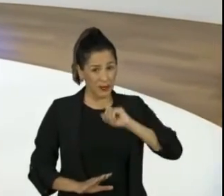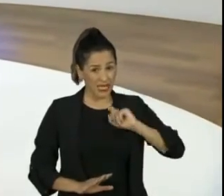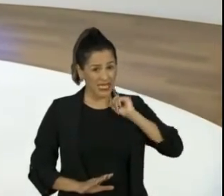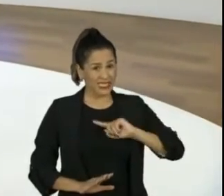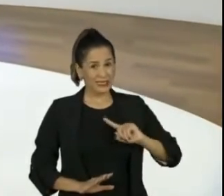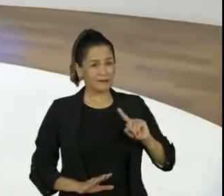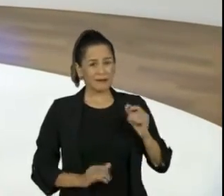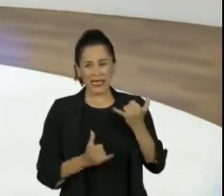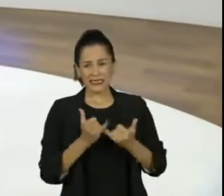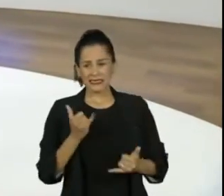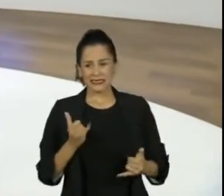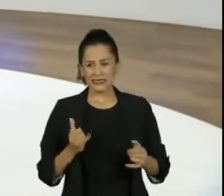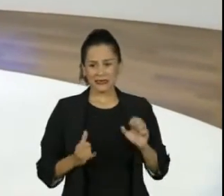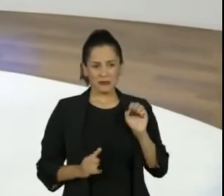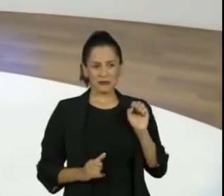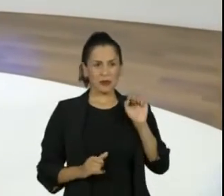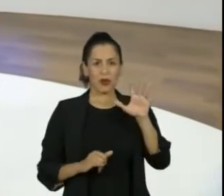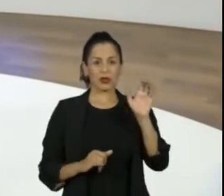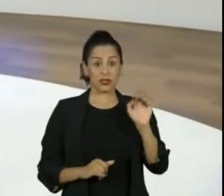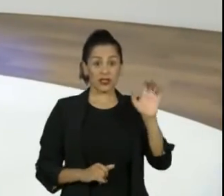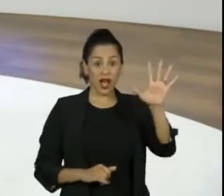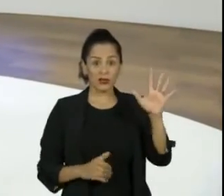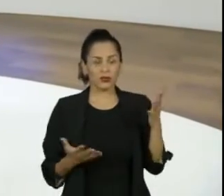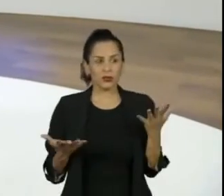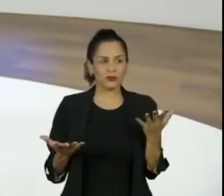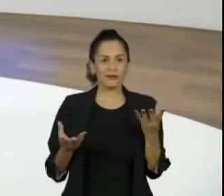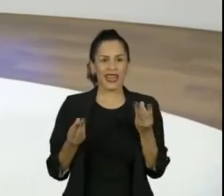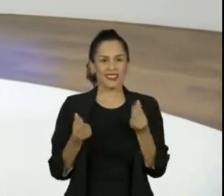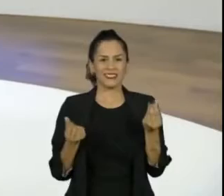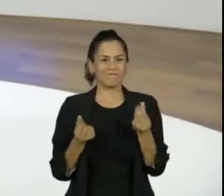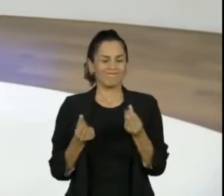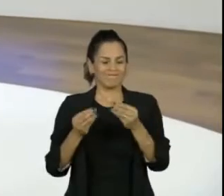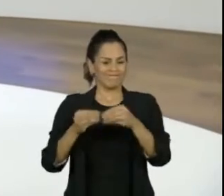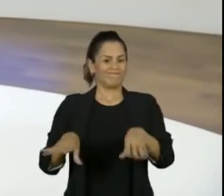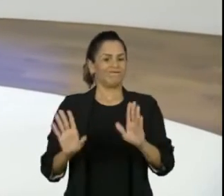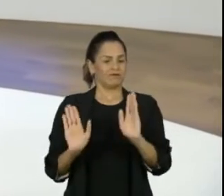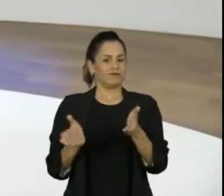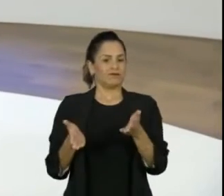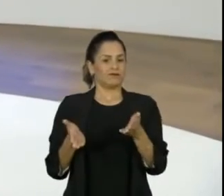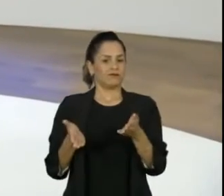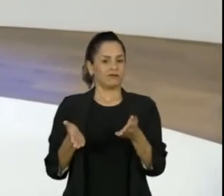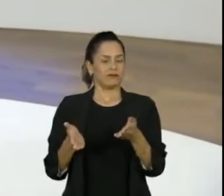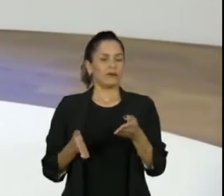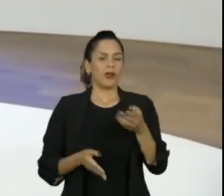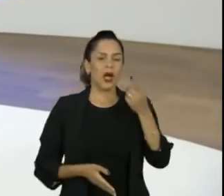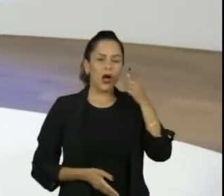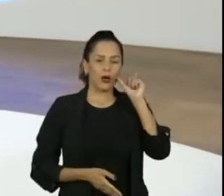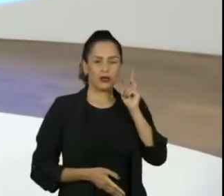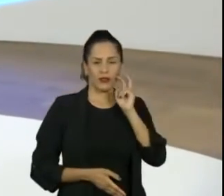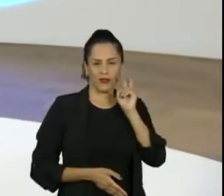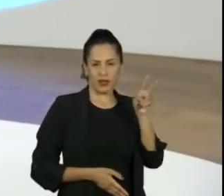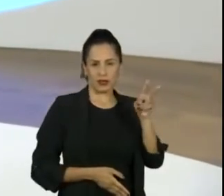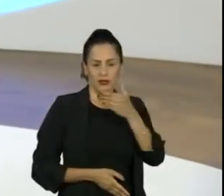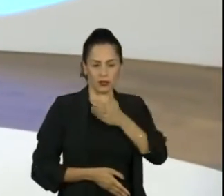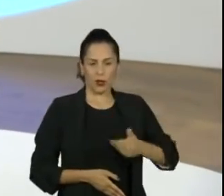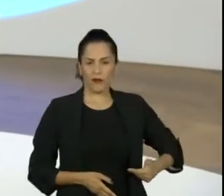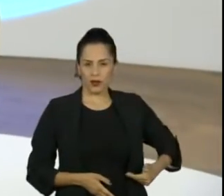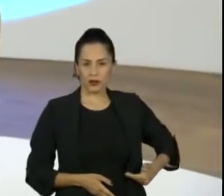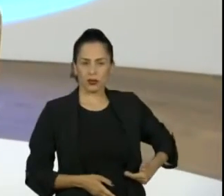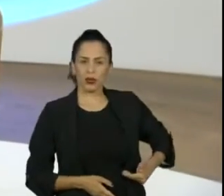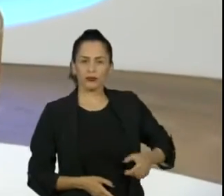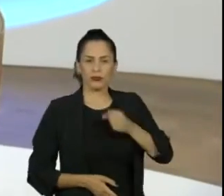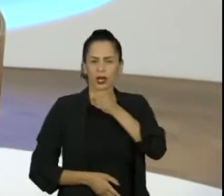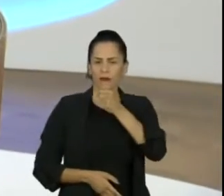ontem me mandaram, que é claro que eu não assisti, uma gravação de uma entrevista que ele deu. E